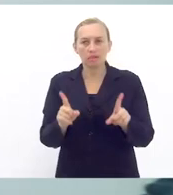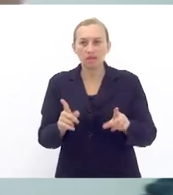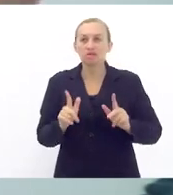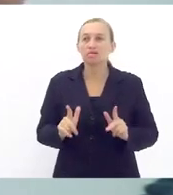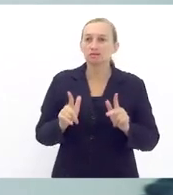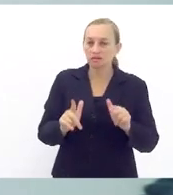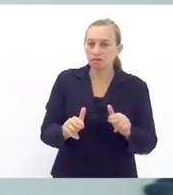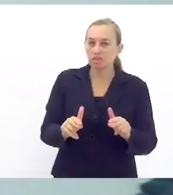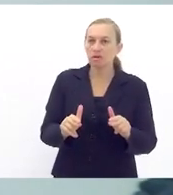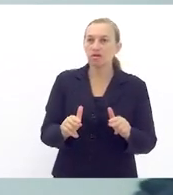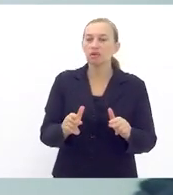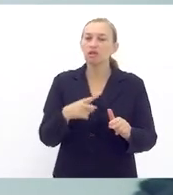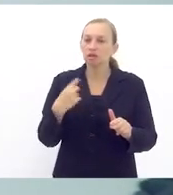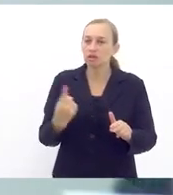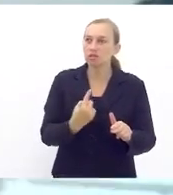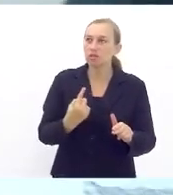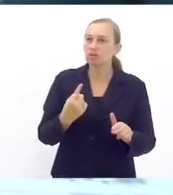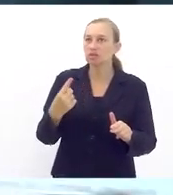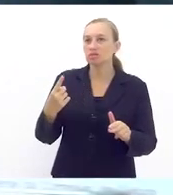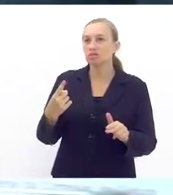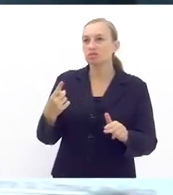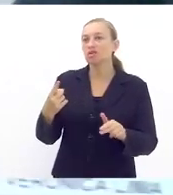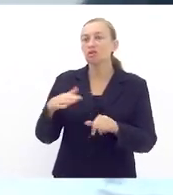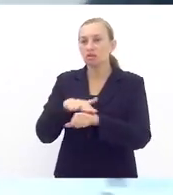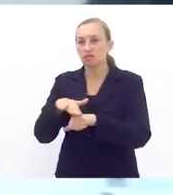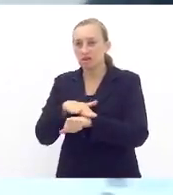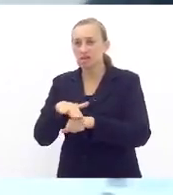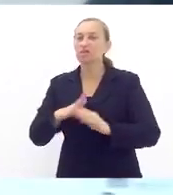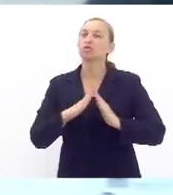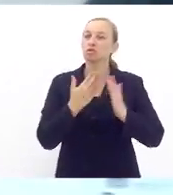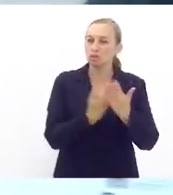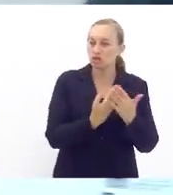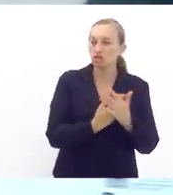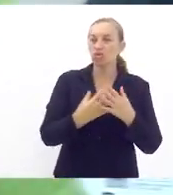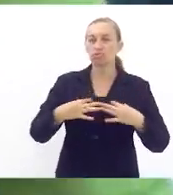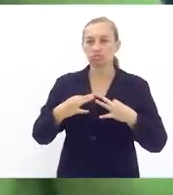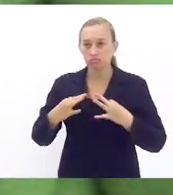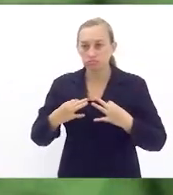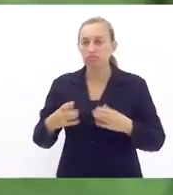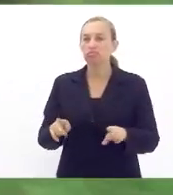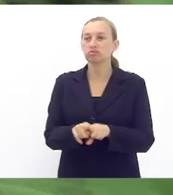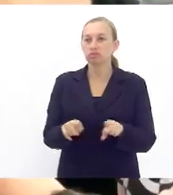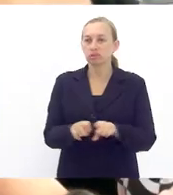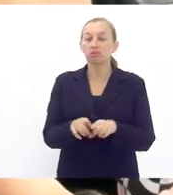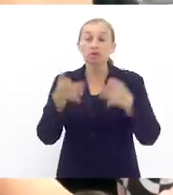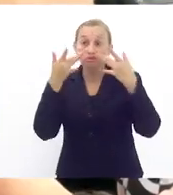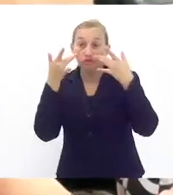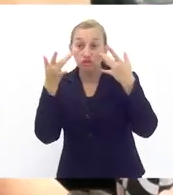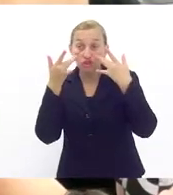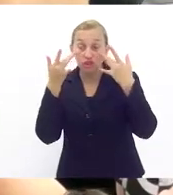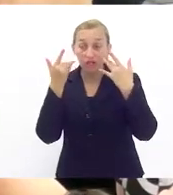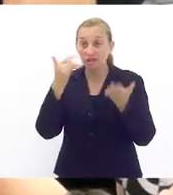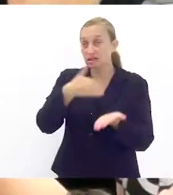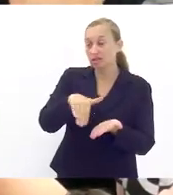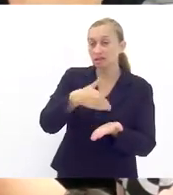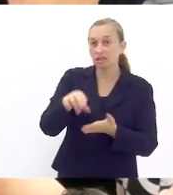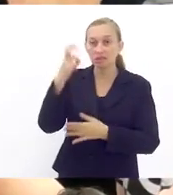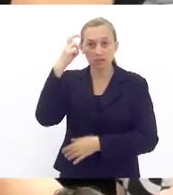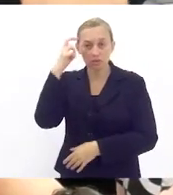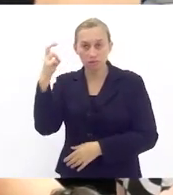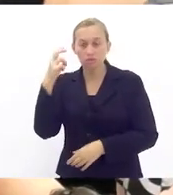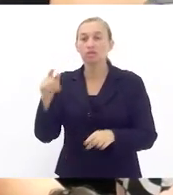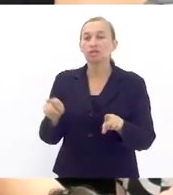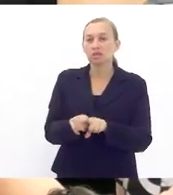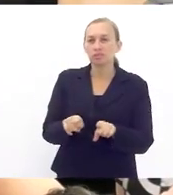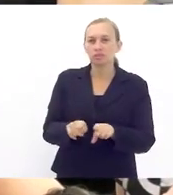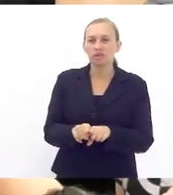forma que a gente passou para comunidade escolar a gente colocou à disposição o teatros da Secretaria de Cultura né